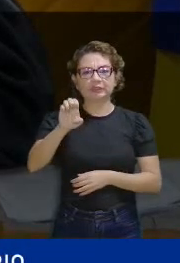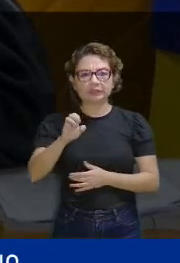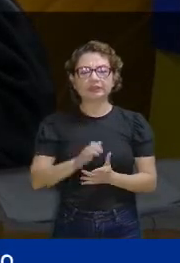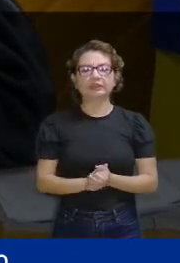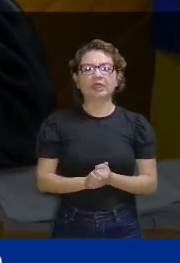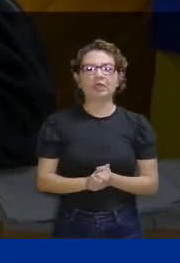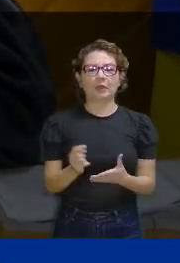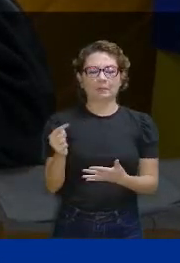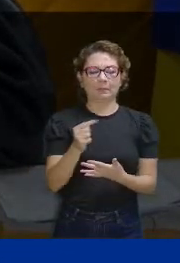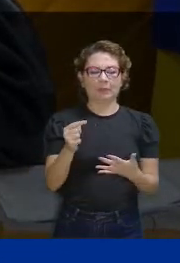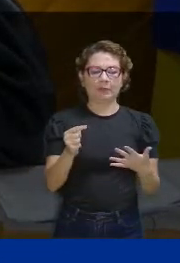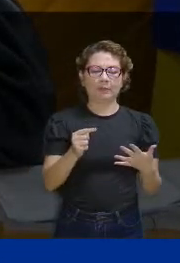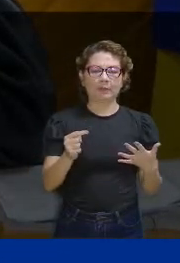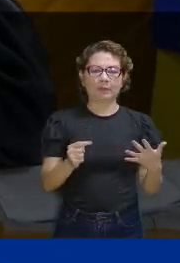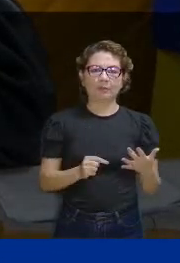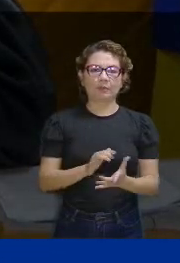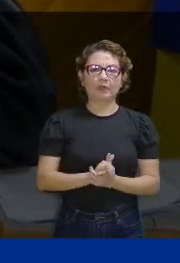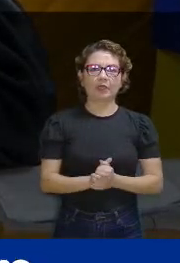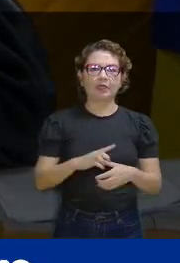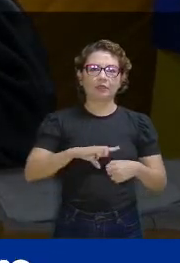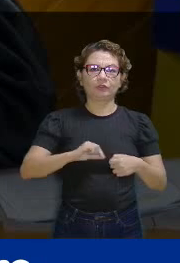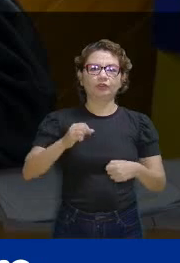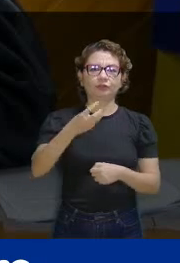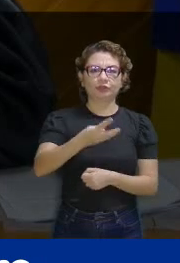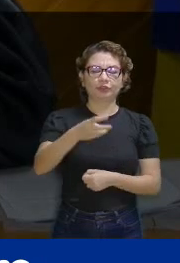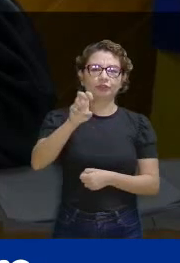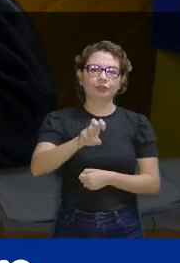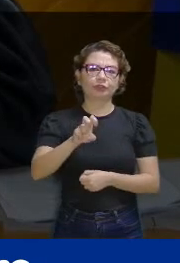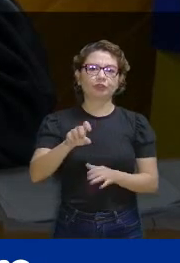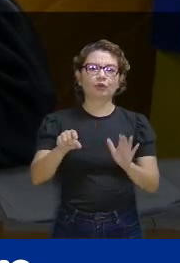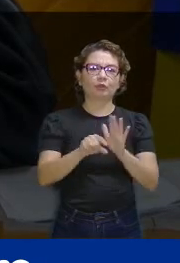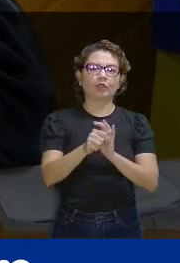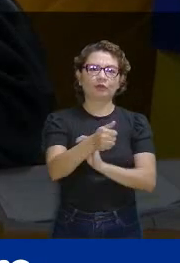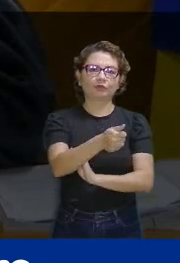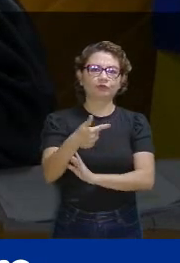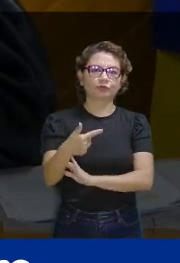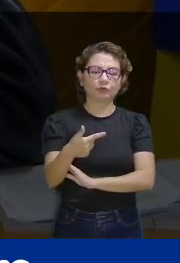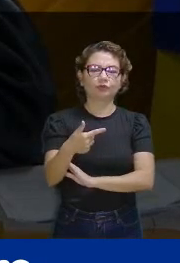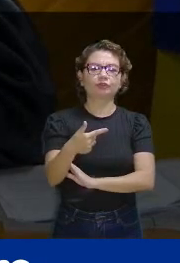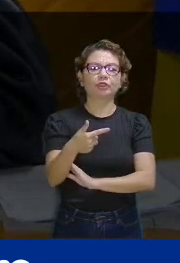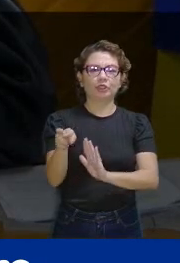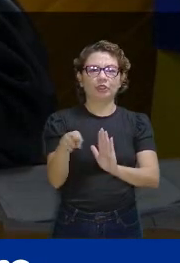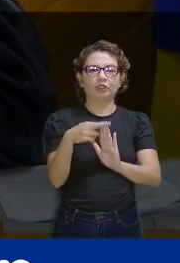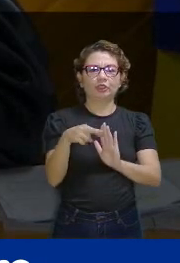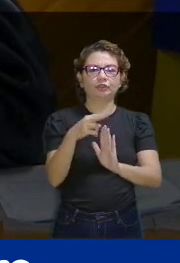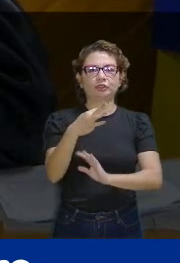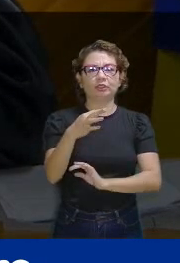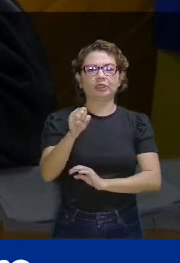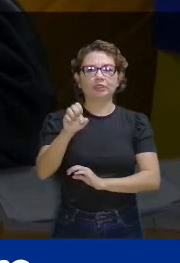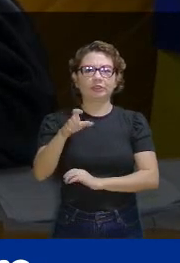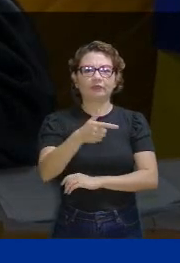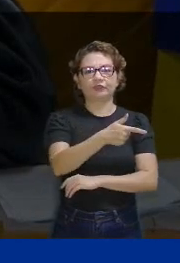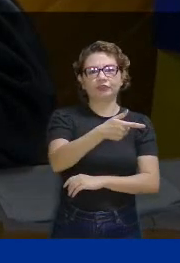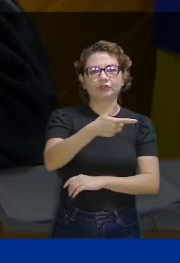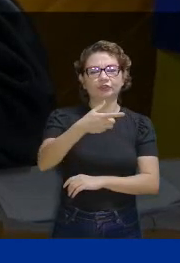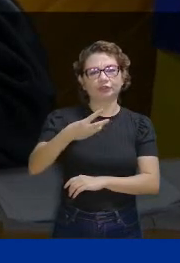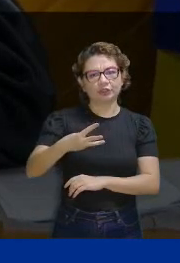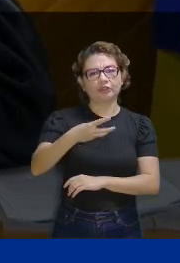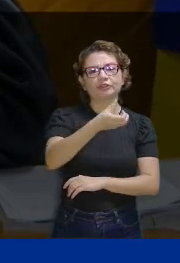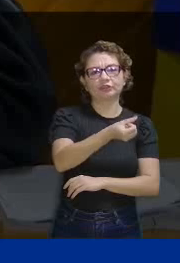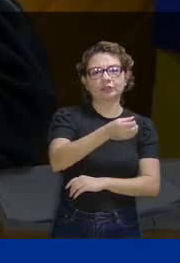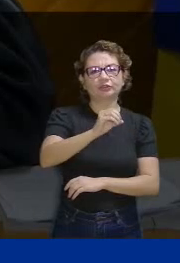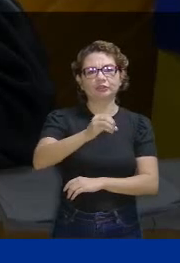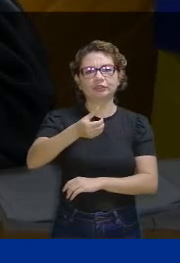requisitos previstos no artigo 35, parágrafo 12, da Resolução TSE